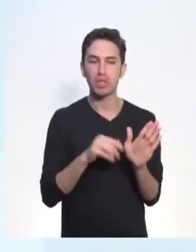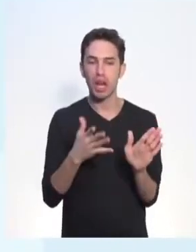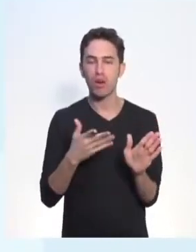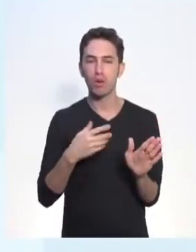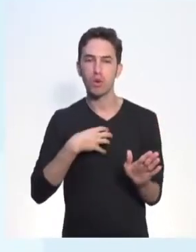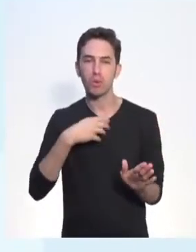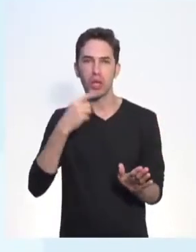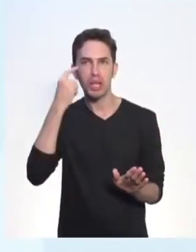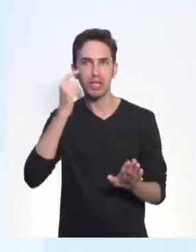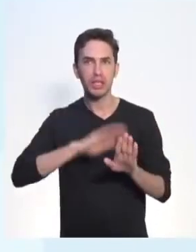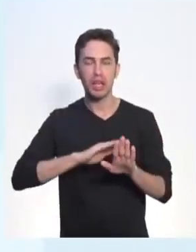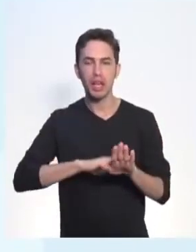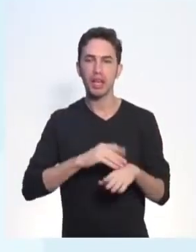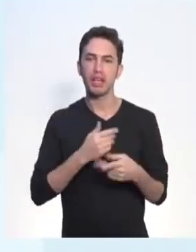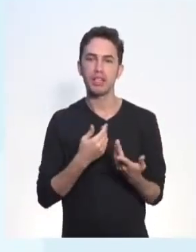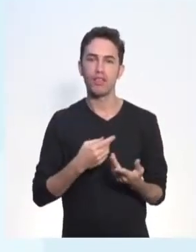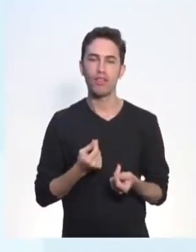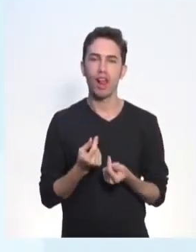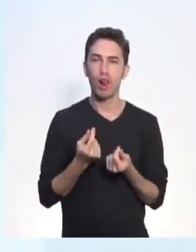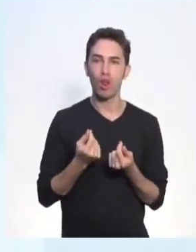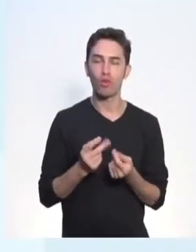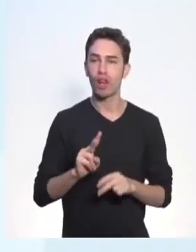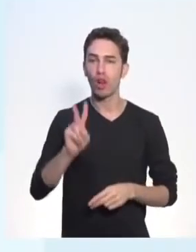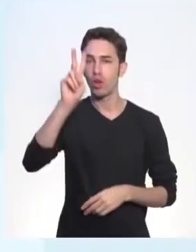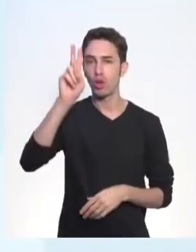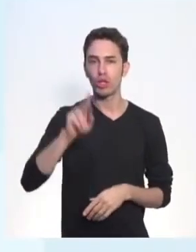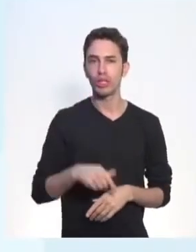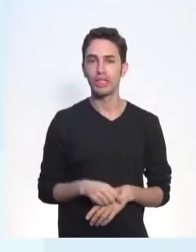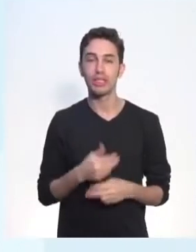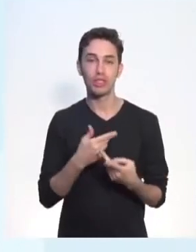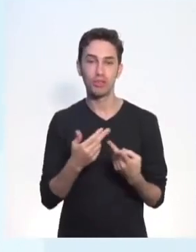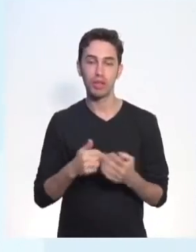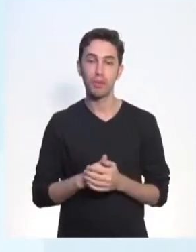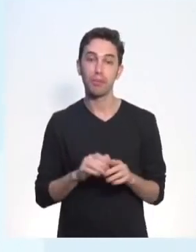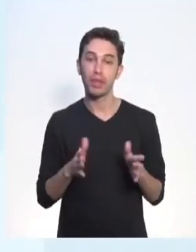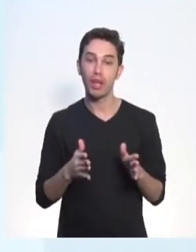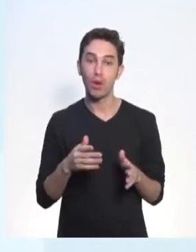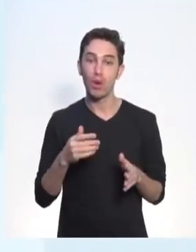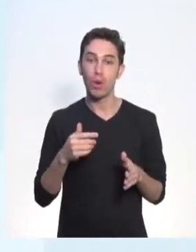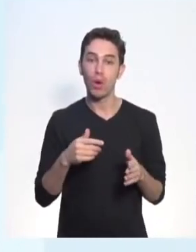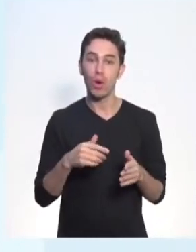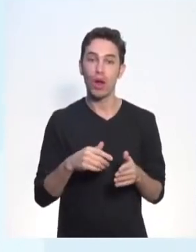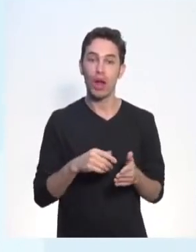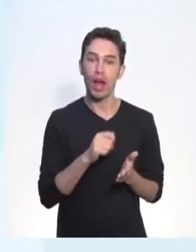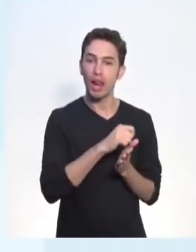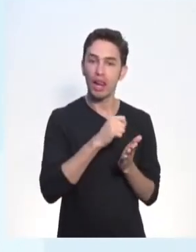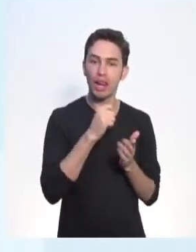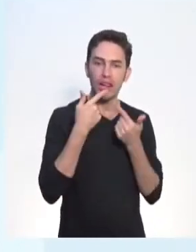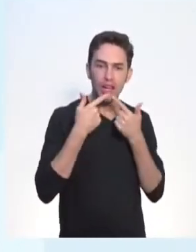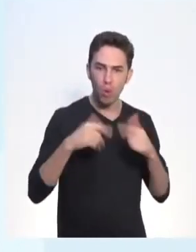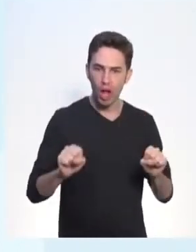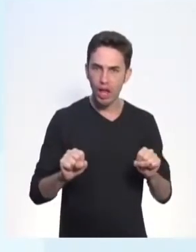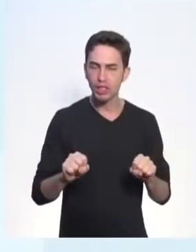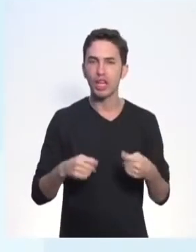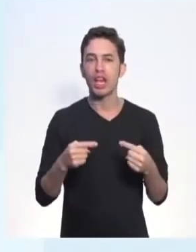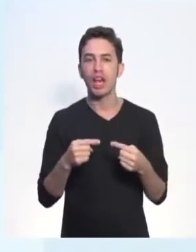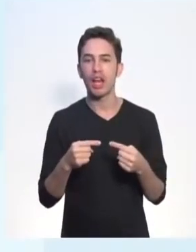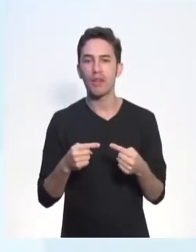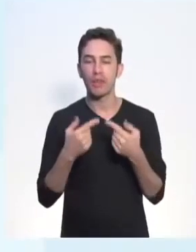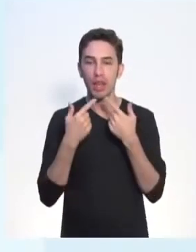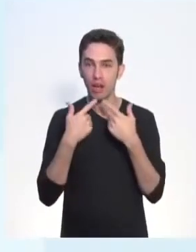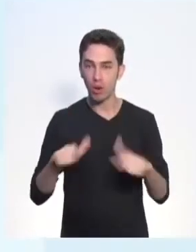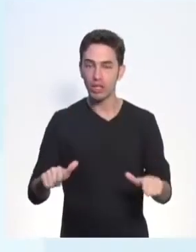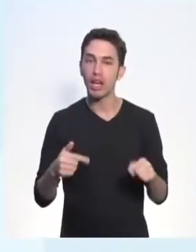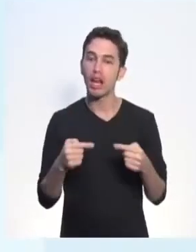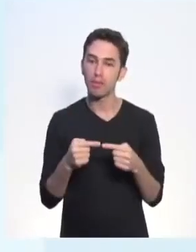valores e ideias. Logo, a notícia não é um fato em si, mas sim uma interpretação desse fato. Próximo.